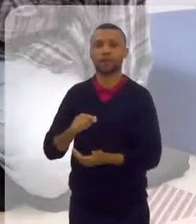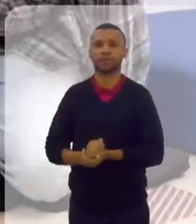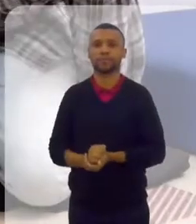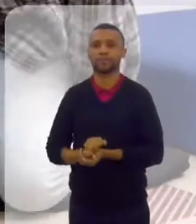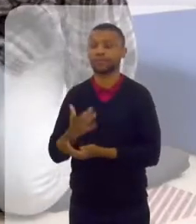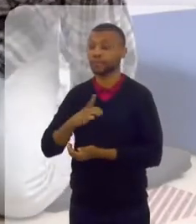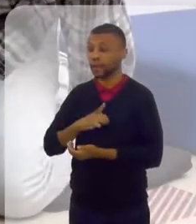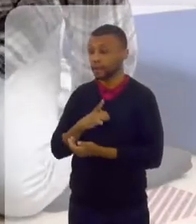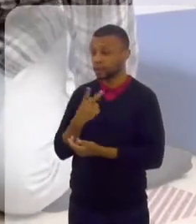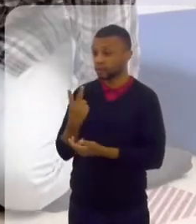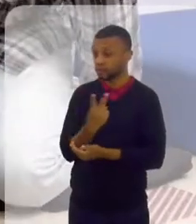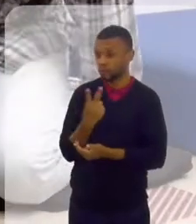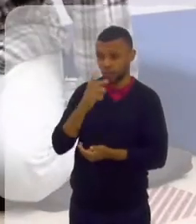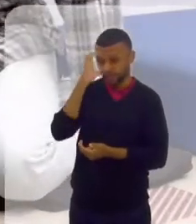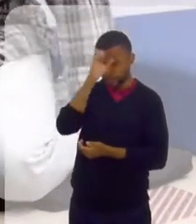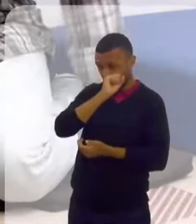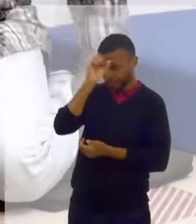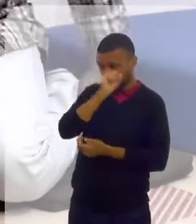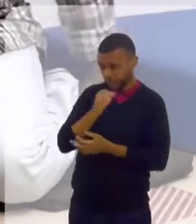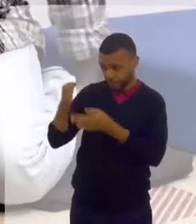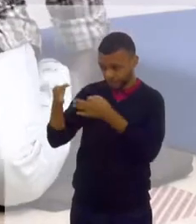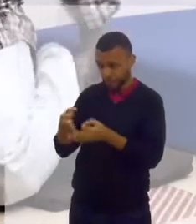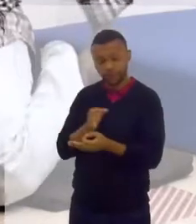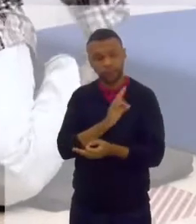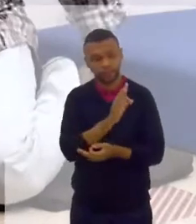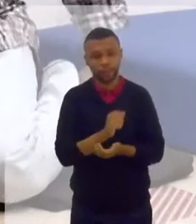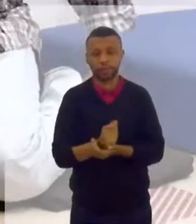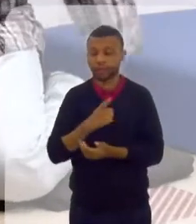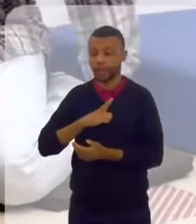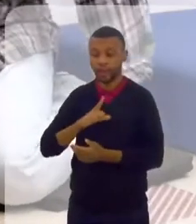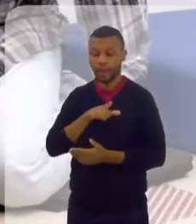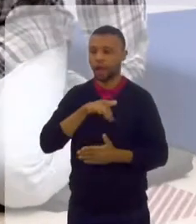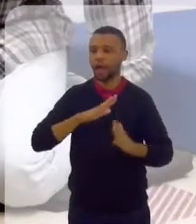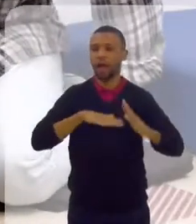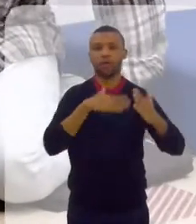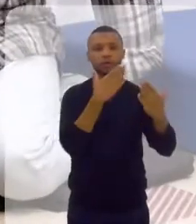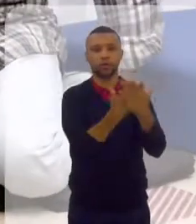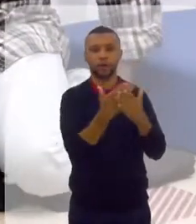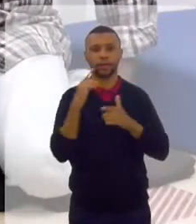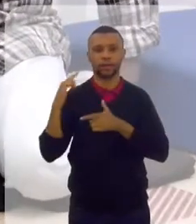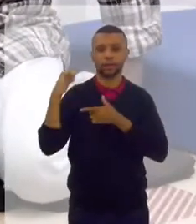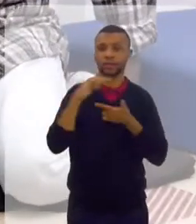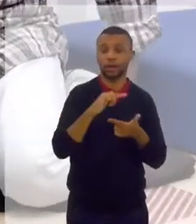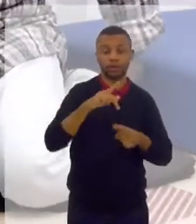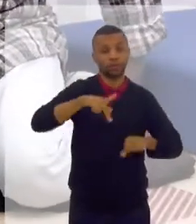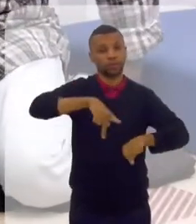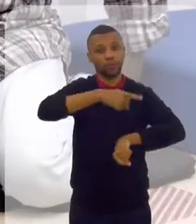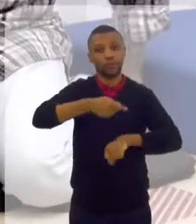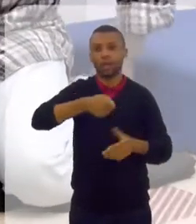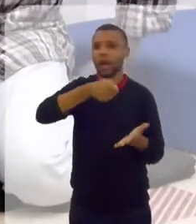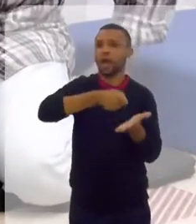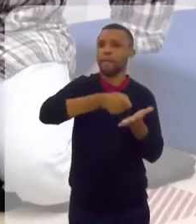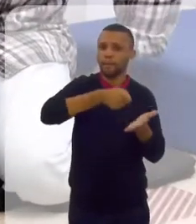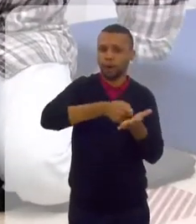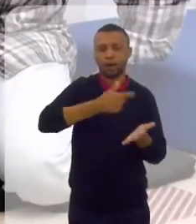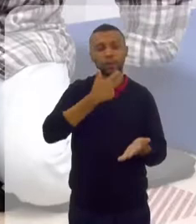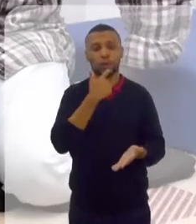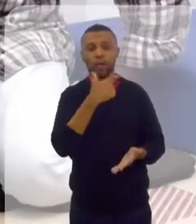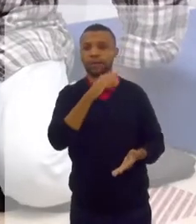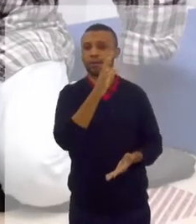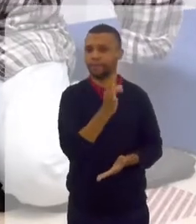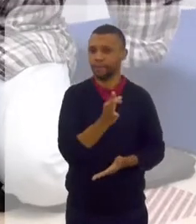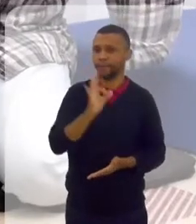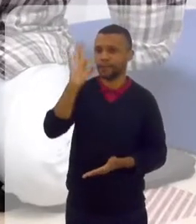tem dois aprendizados, isso, duas isso, escolas. Duas escolas. Aquela tradicional, isso, né, que é imposta no país, uhum, e já com a